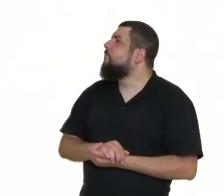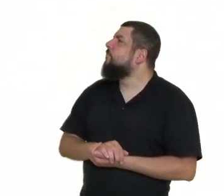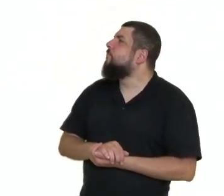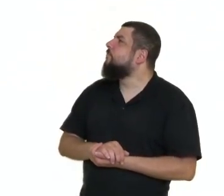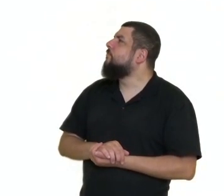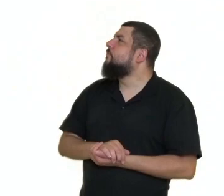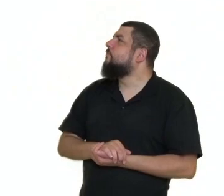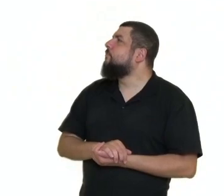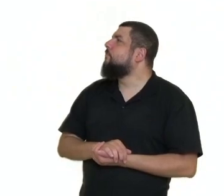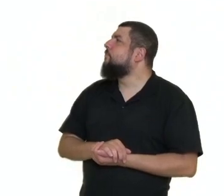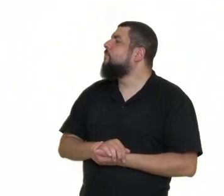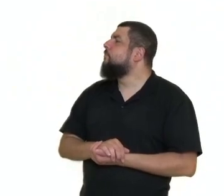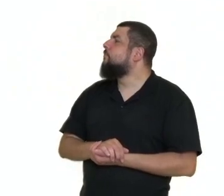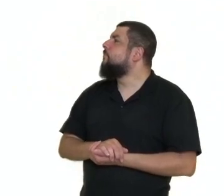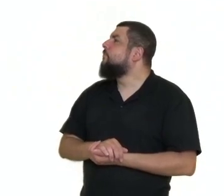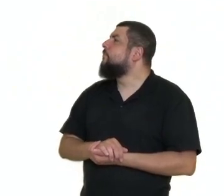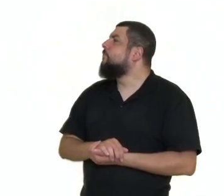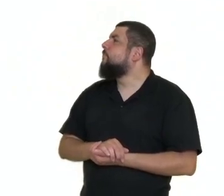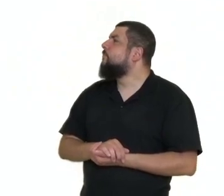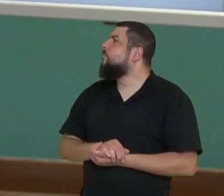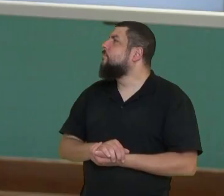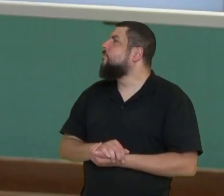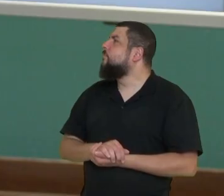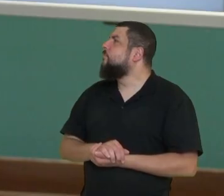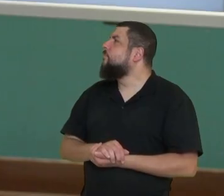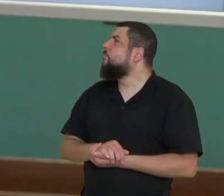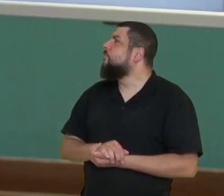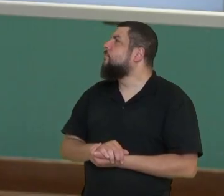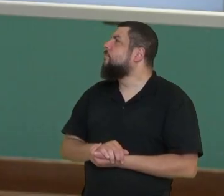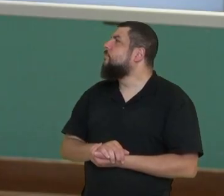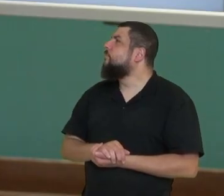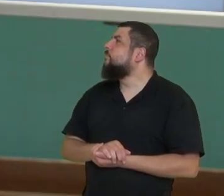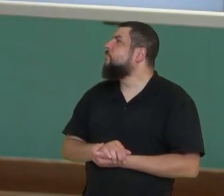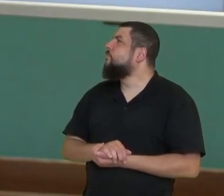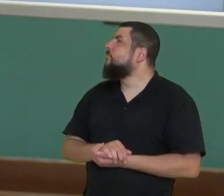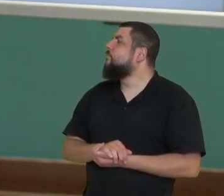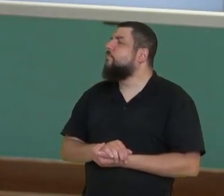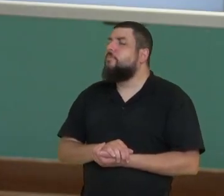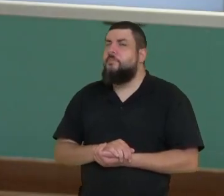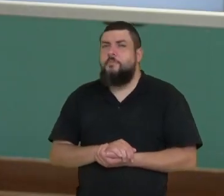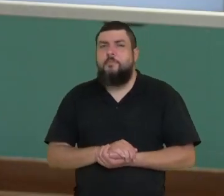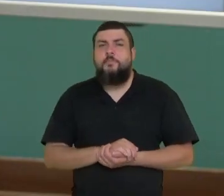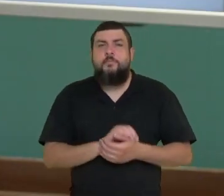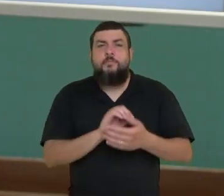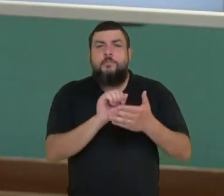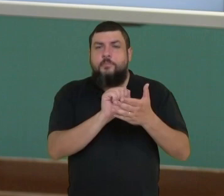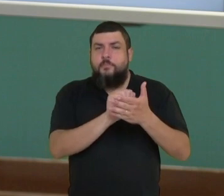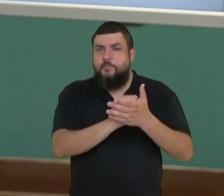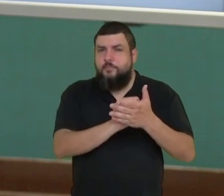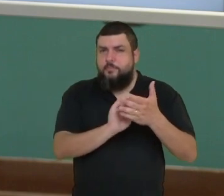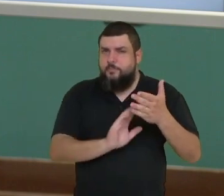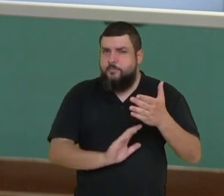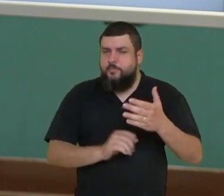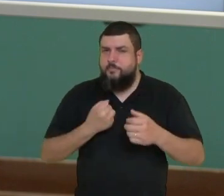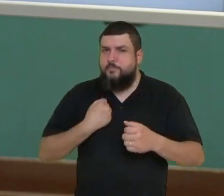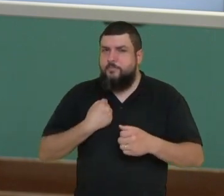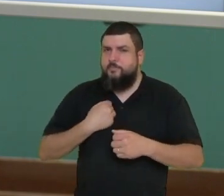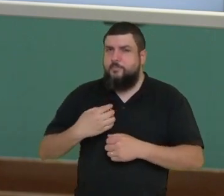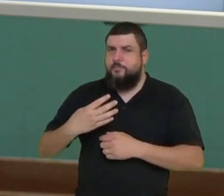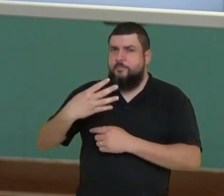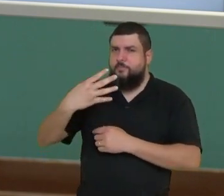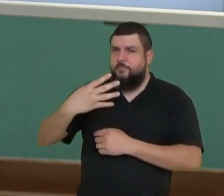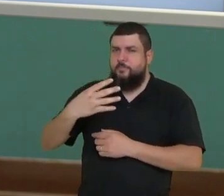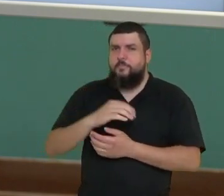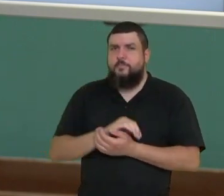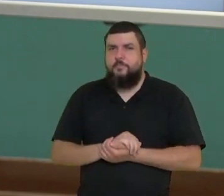conhecimento aprimorado da língua portuguesa. Então, com isso, chegamos à atividade 4, que tem a ver com o que a gente acabou